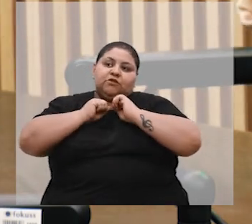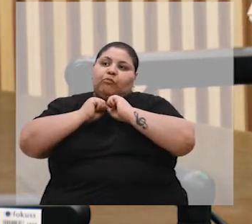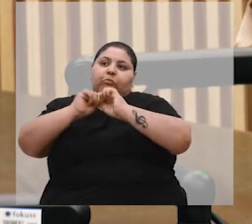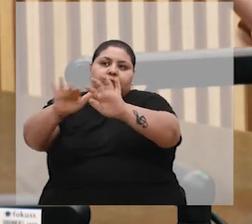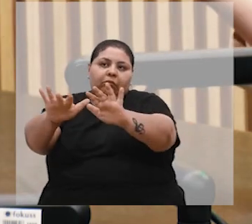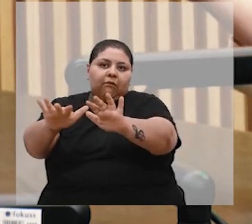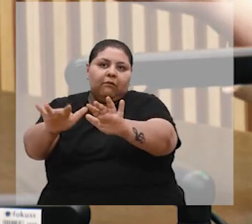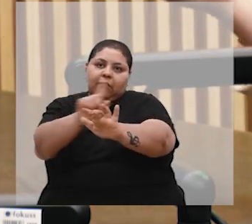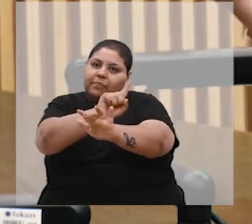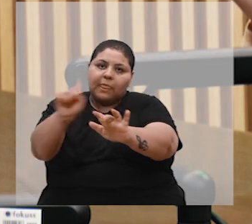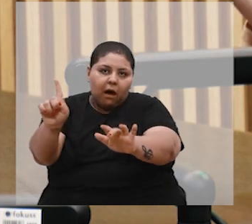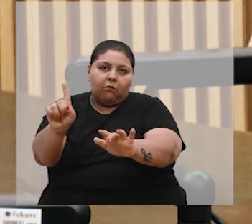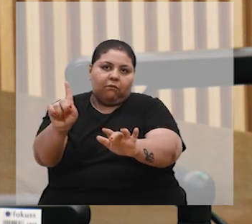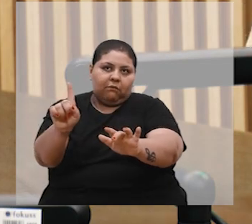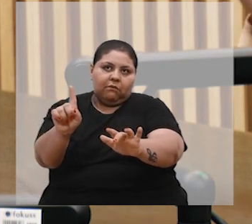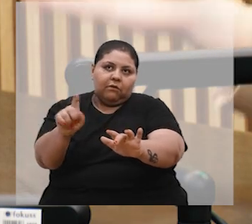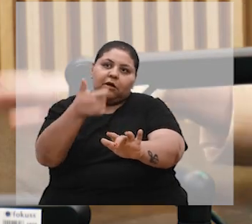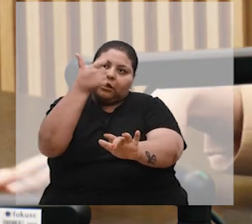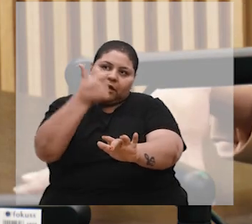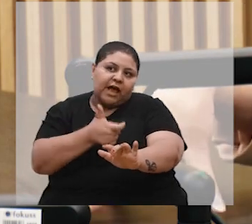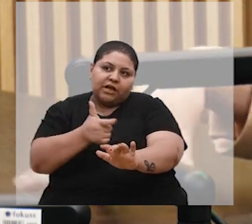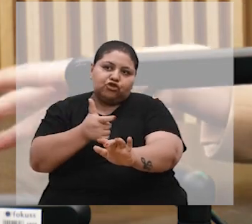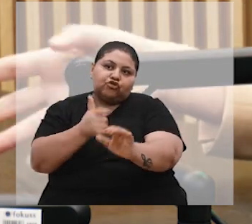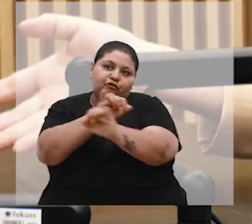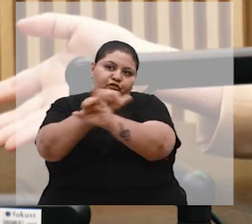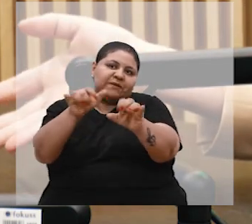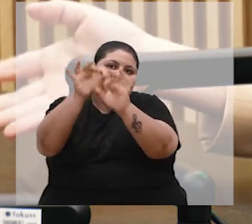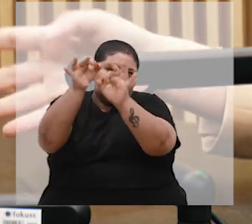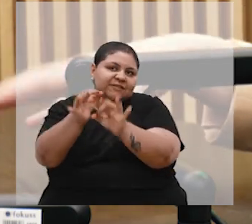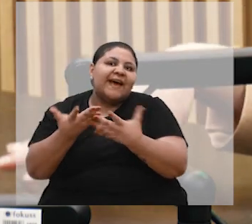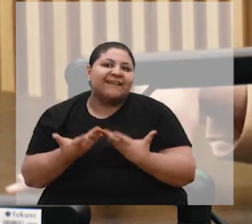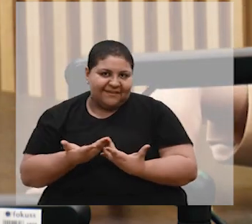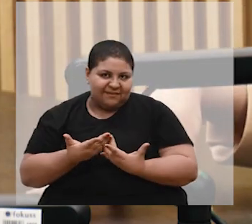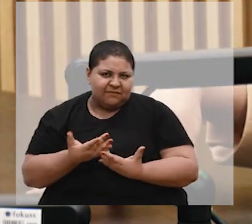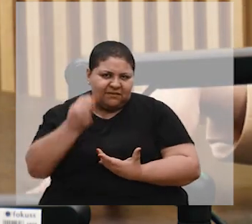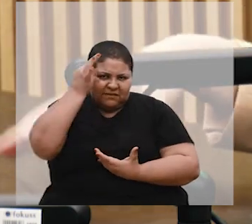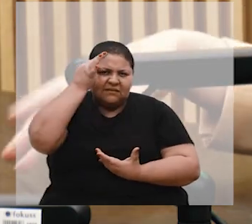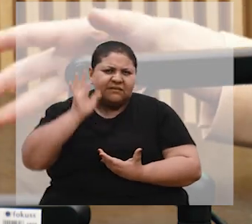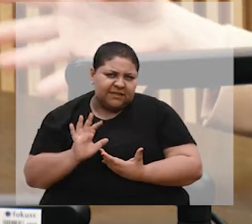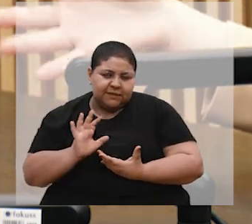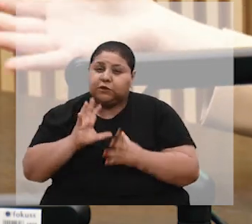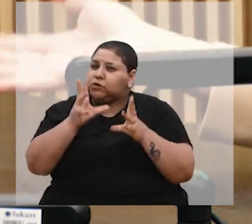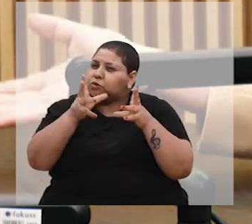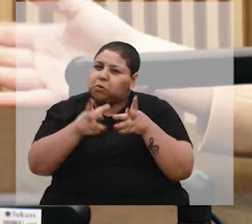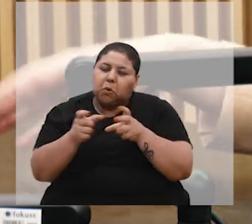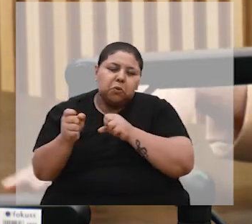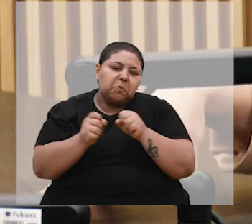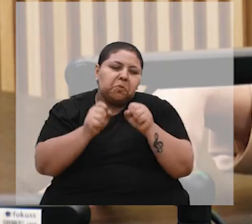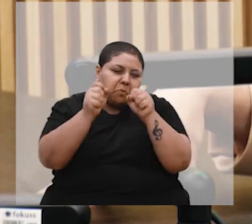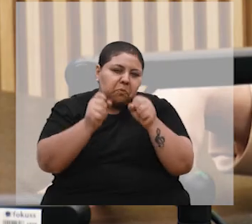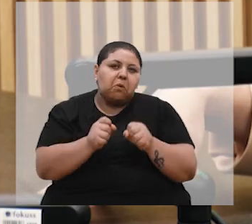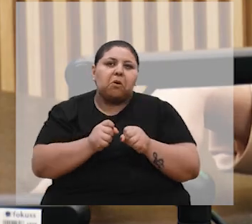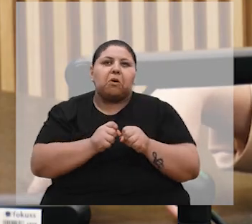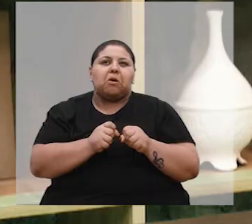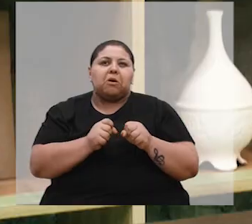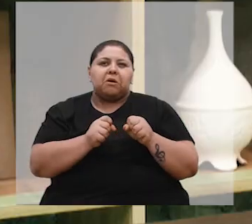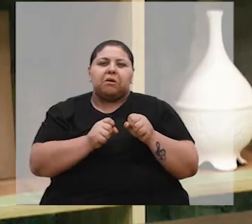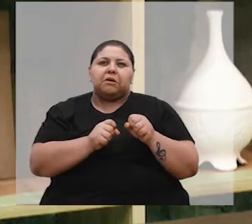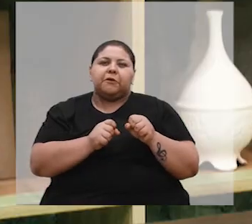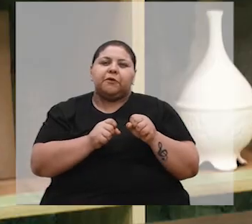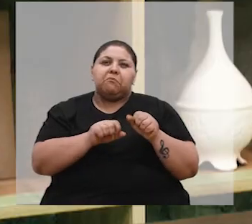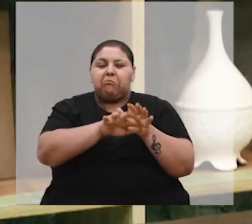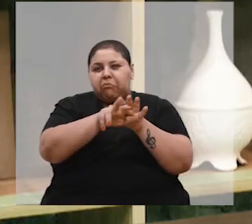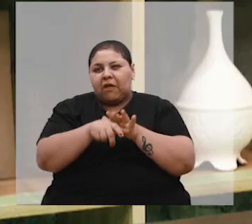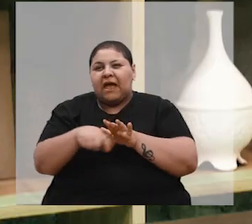confiança ou que eu pressuponha uma qualidade que eu devo confiar, né? Necessariamente. Todo mundo está sujeito a. E um crime que a gente